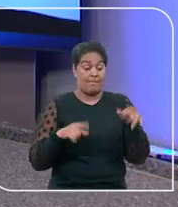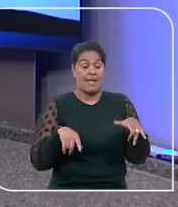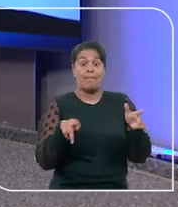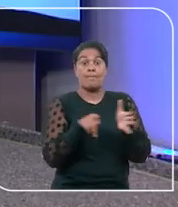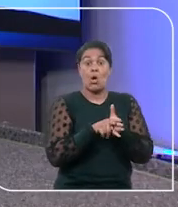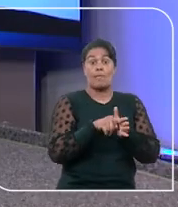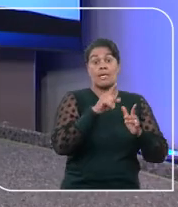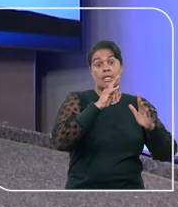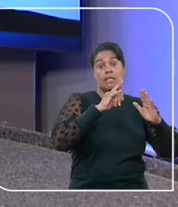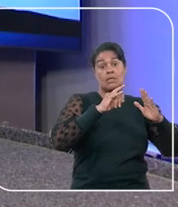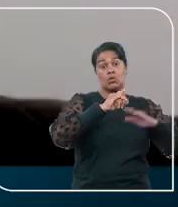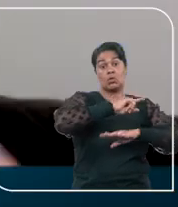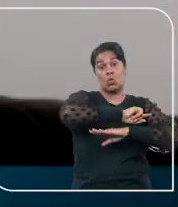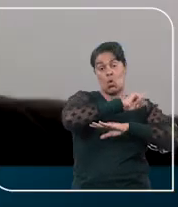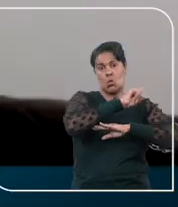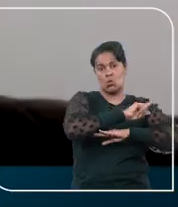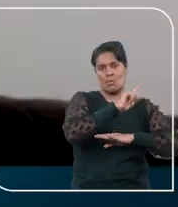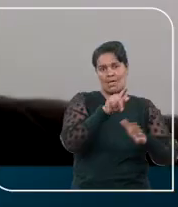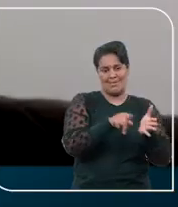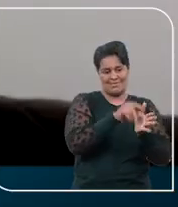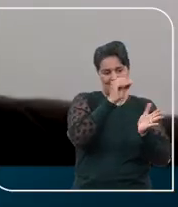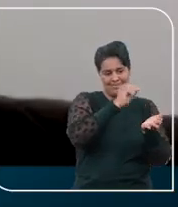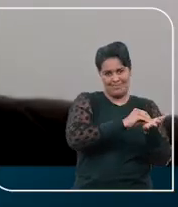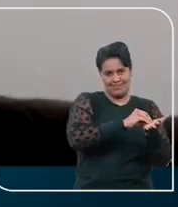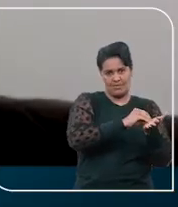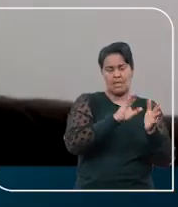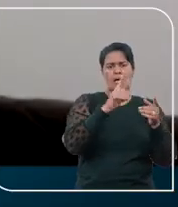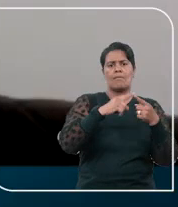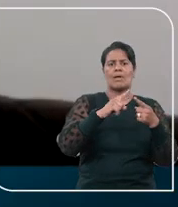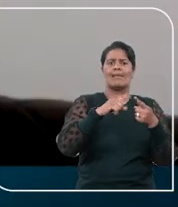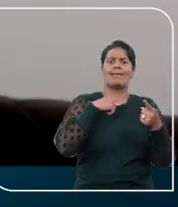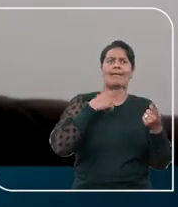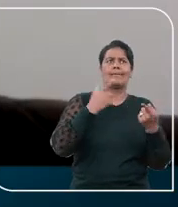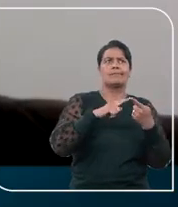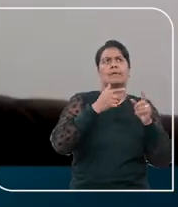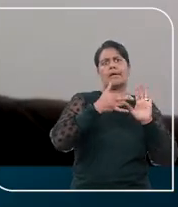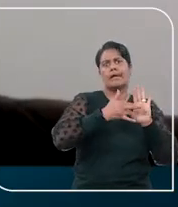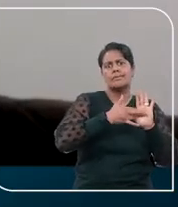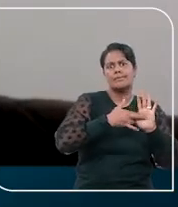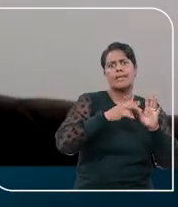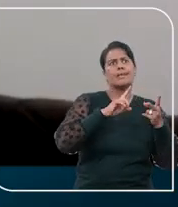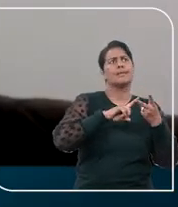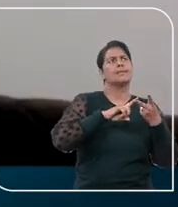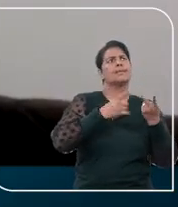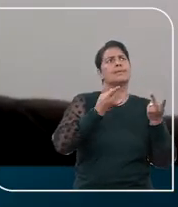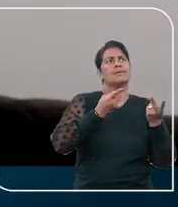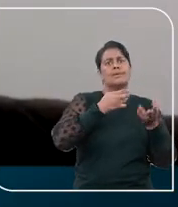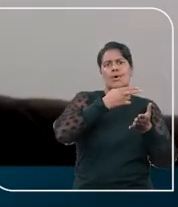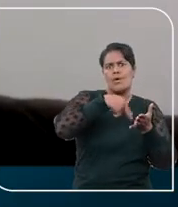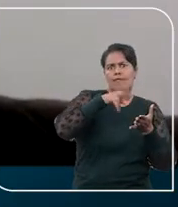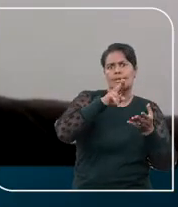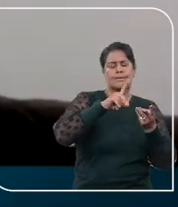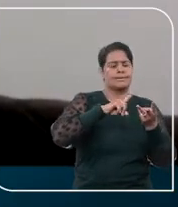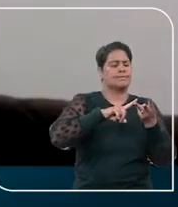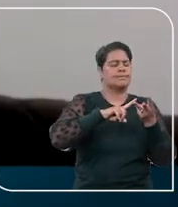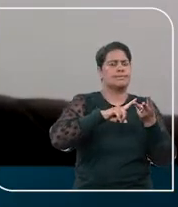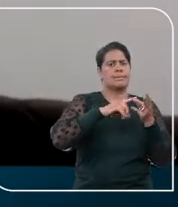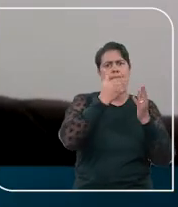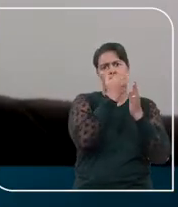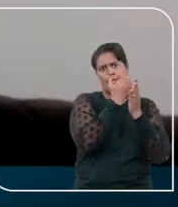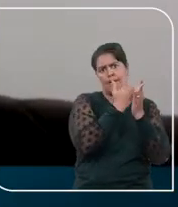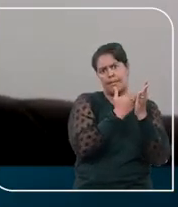Porque a gente tem várias normas no condomínio, a gente tem convenção, o regimento interno, a gente pode até ter um regulamento para trazer ainda